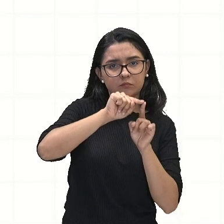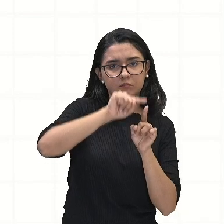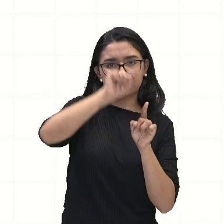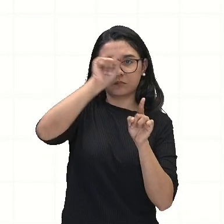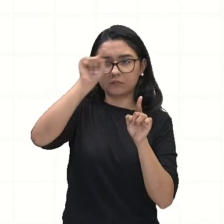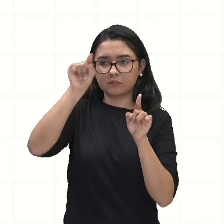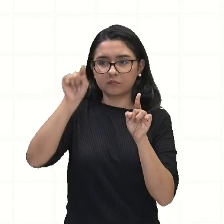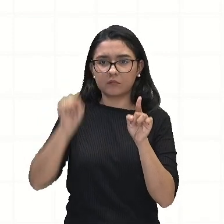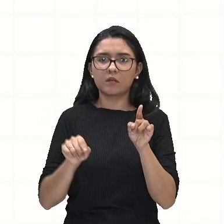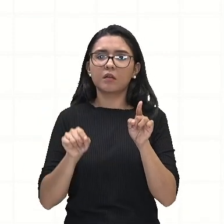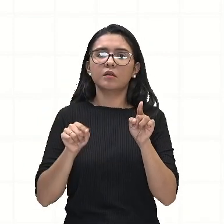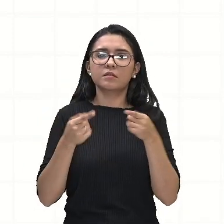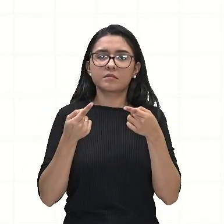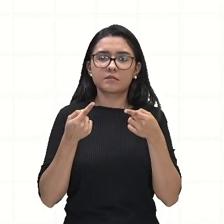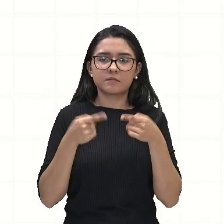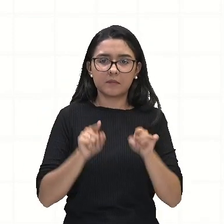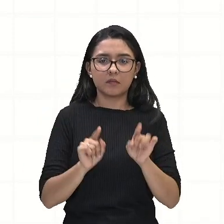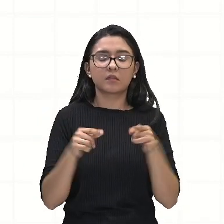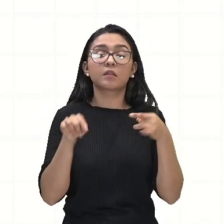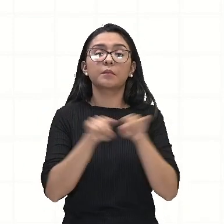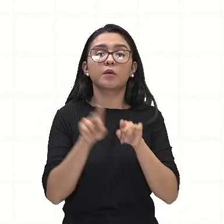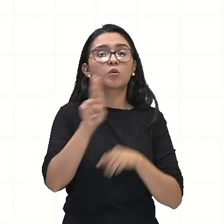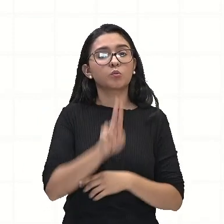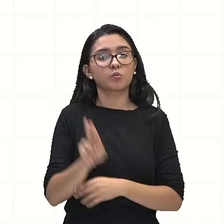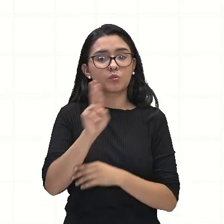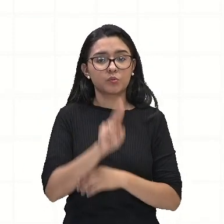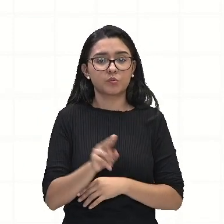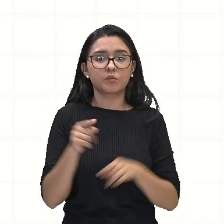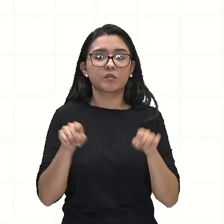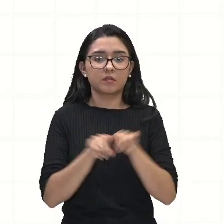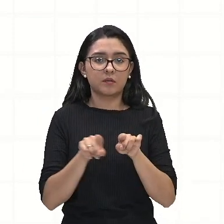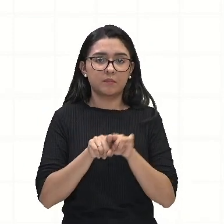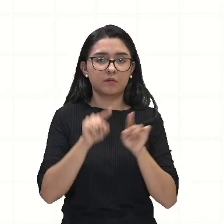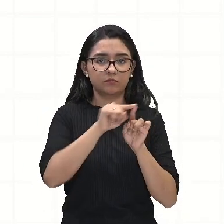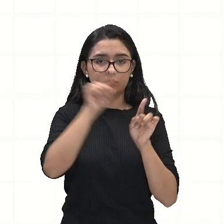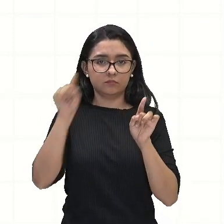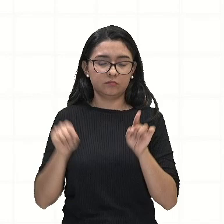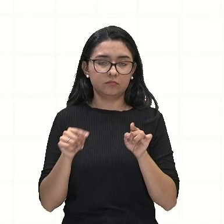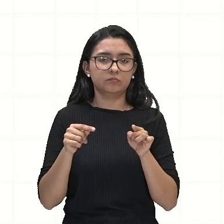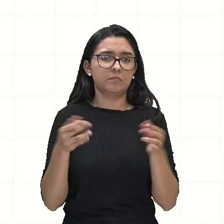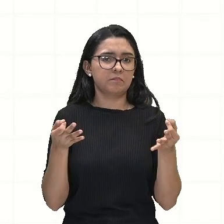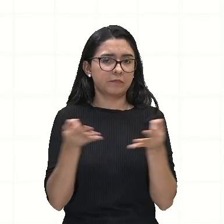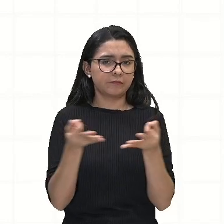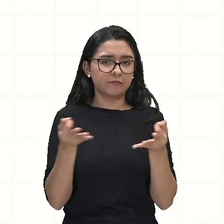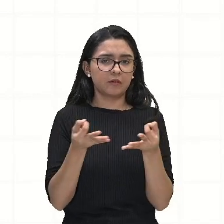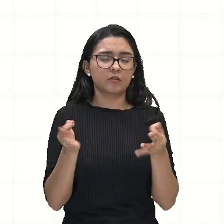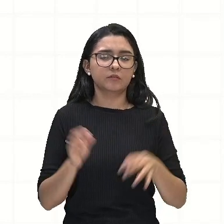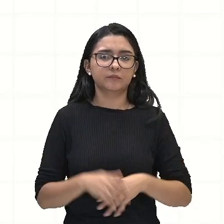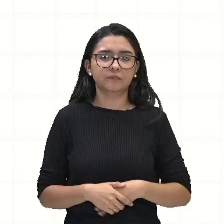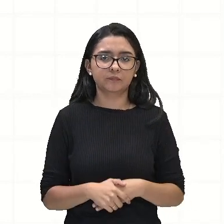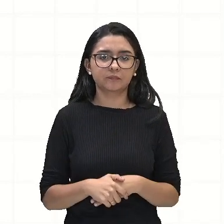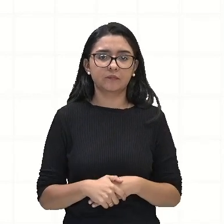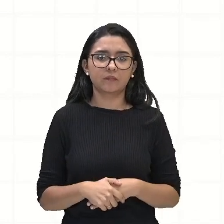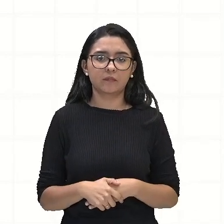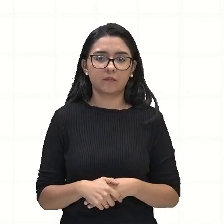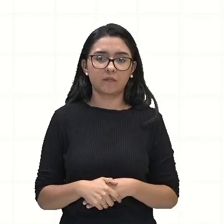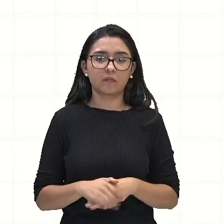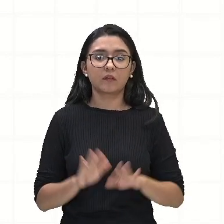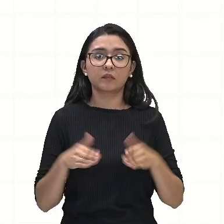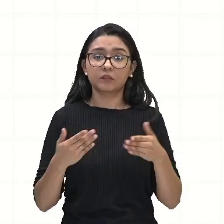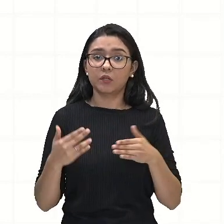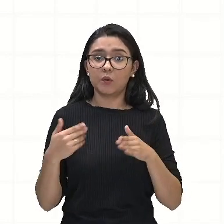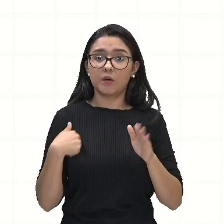da simetria, nós temos também o uso de arcos, né, de voltas perfeitas. Geralmente, né, as